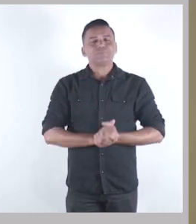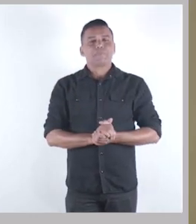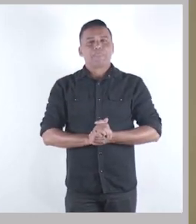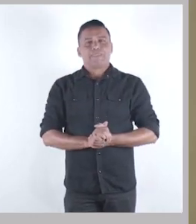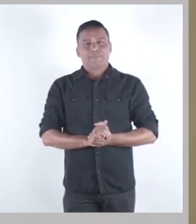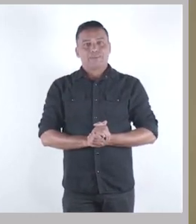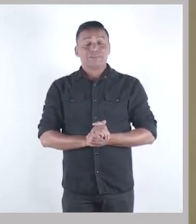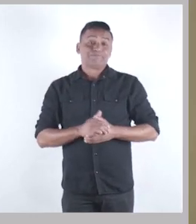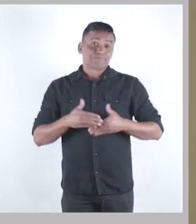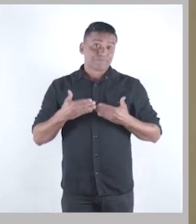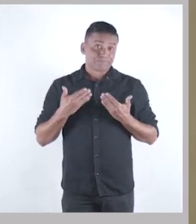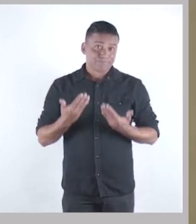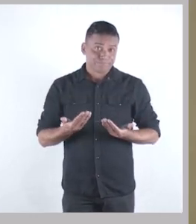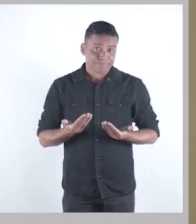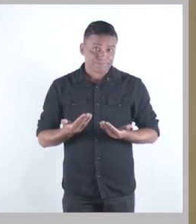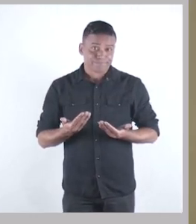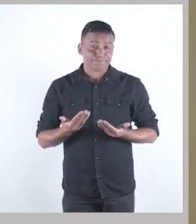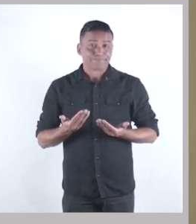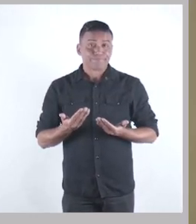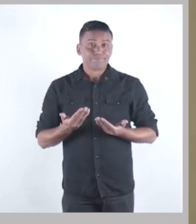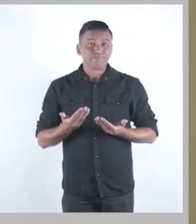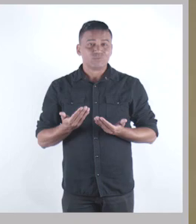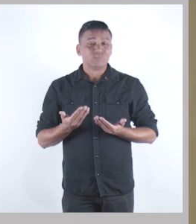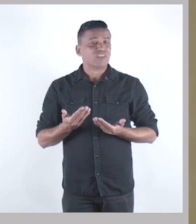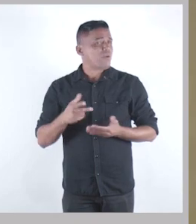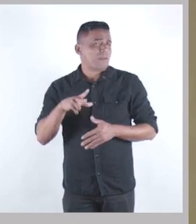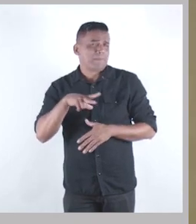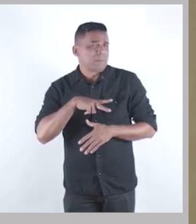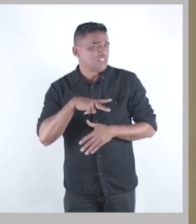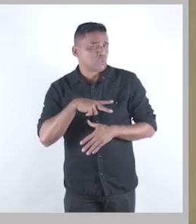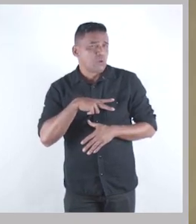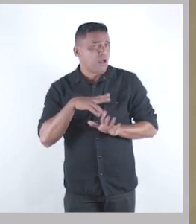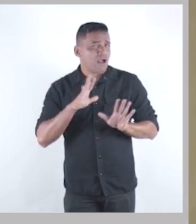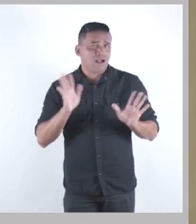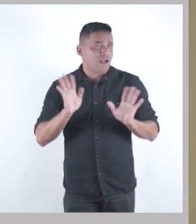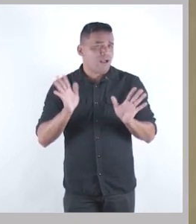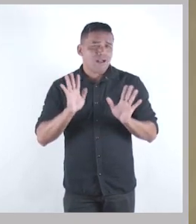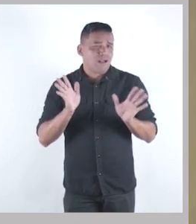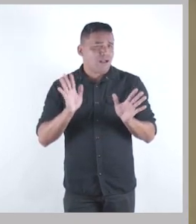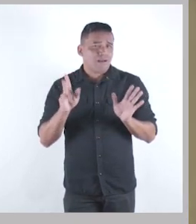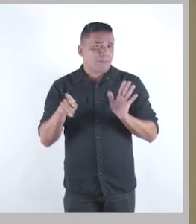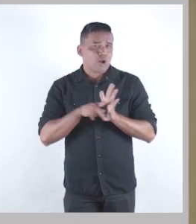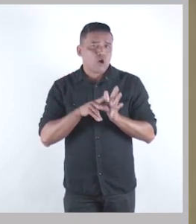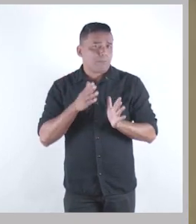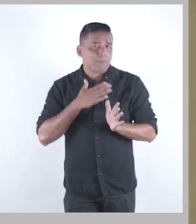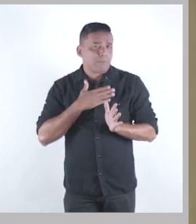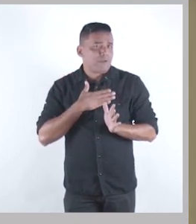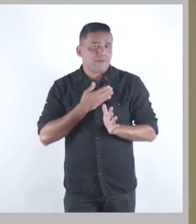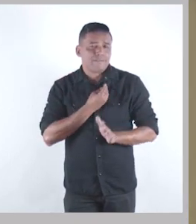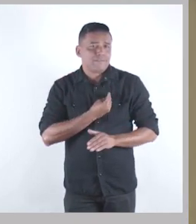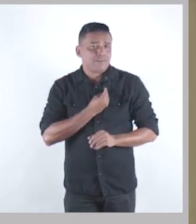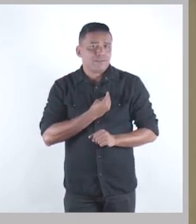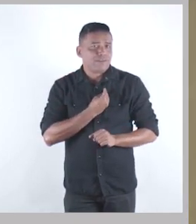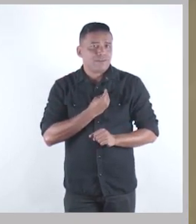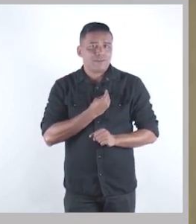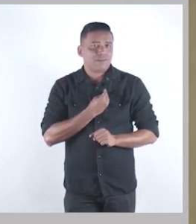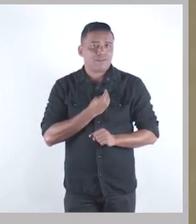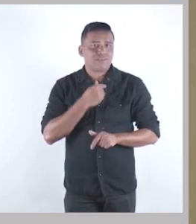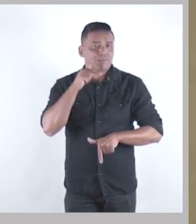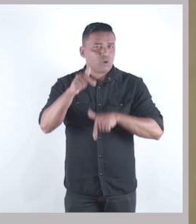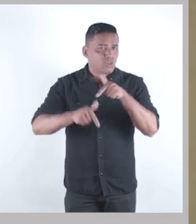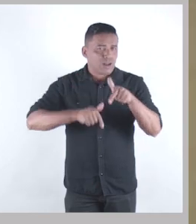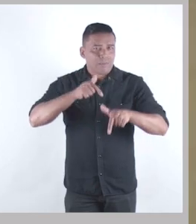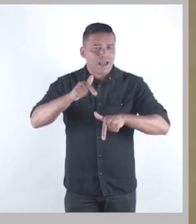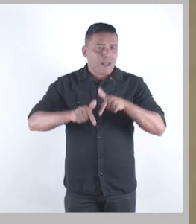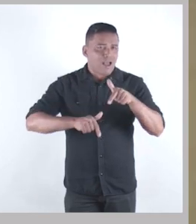Então, é também muito particular da minha vida e da minha relação com